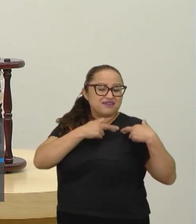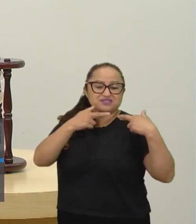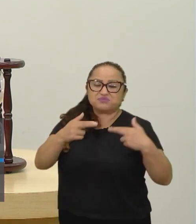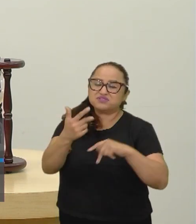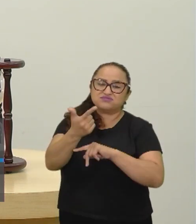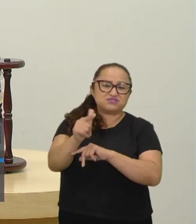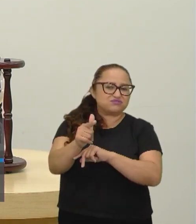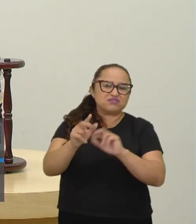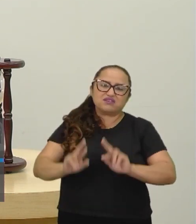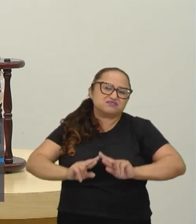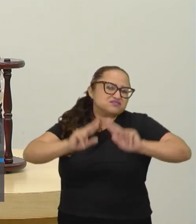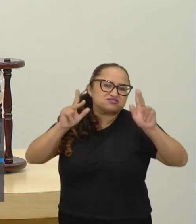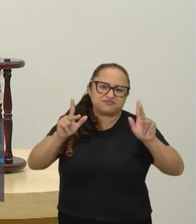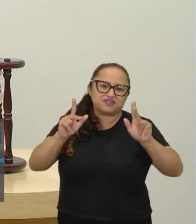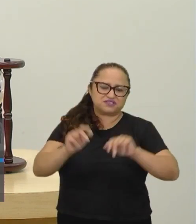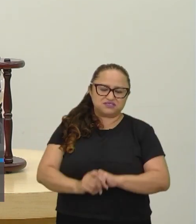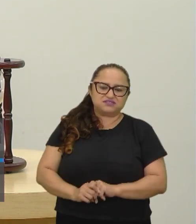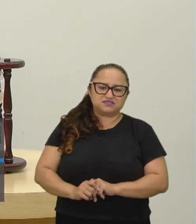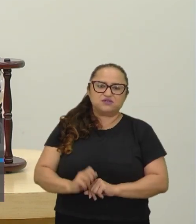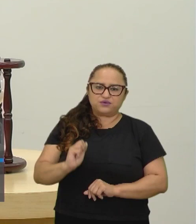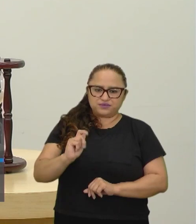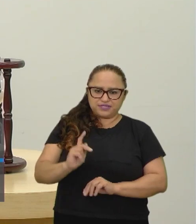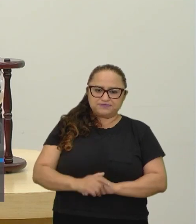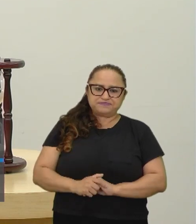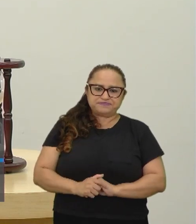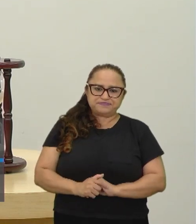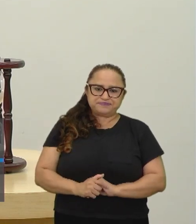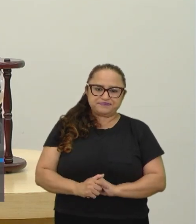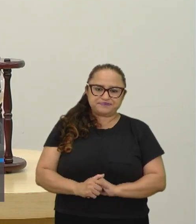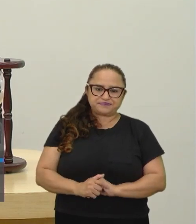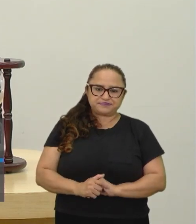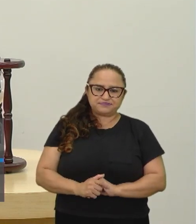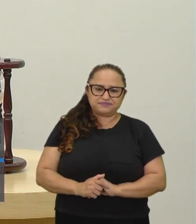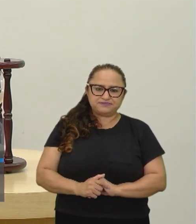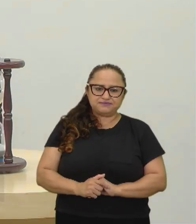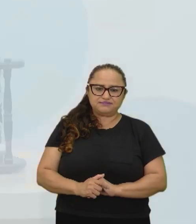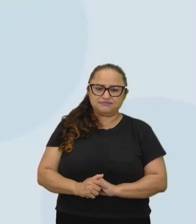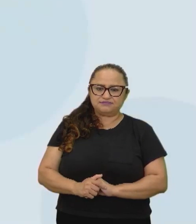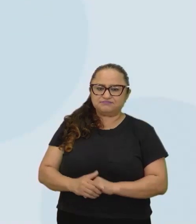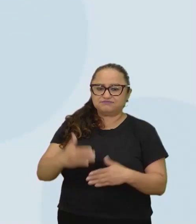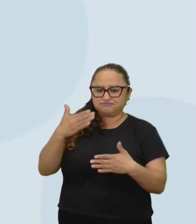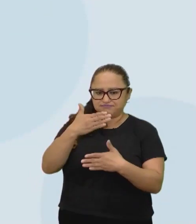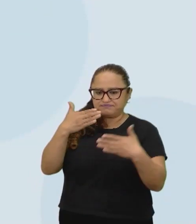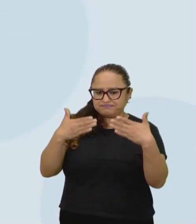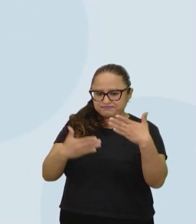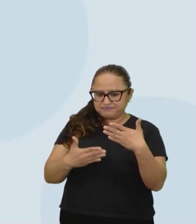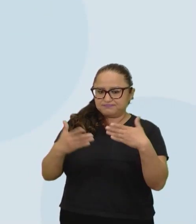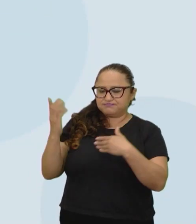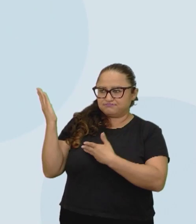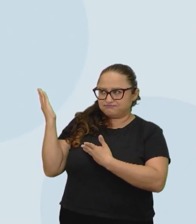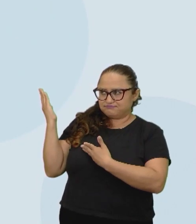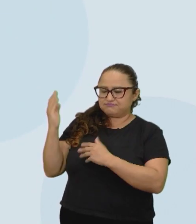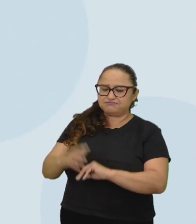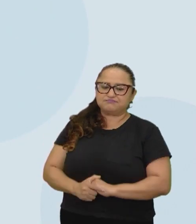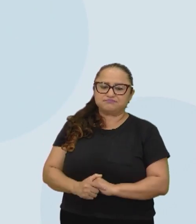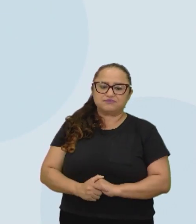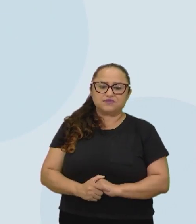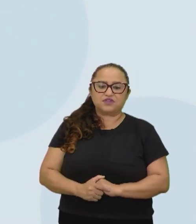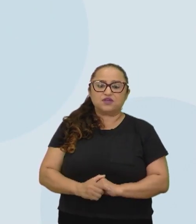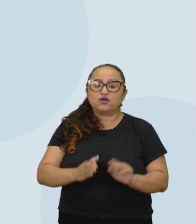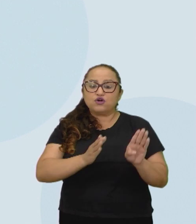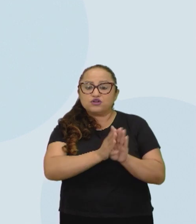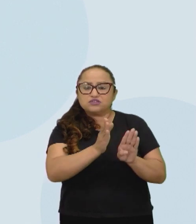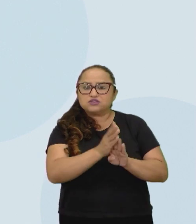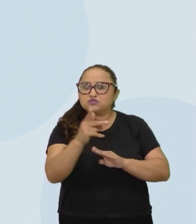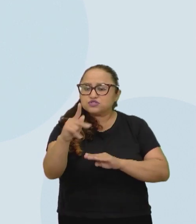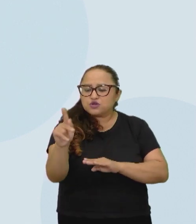as diferenças das nações africanas. Mais uma olhadinha na tela. Então, com a orientação do seu